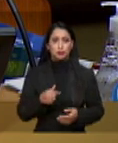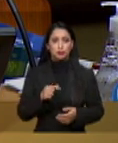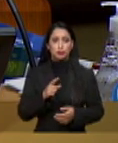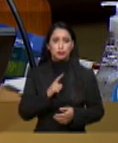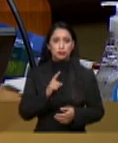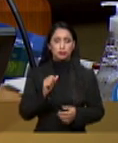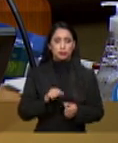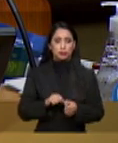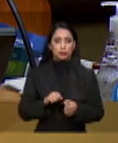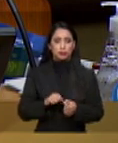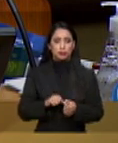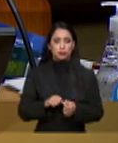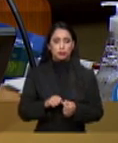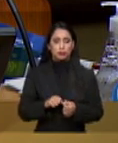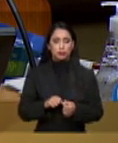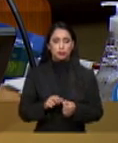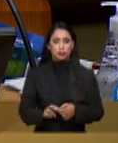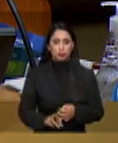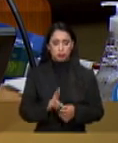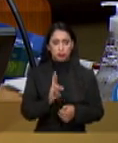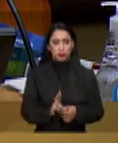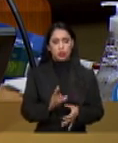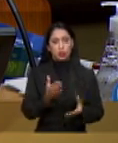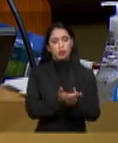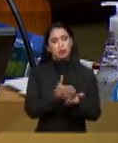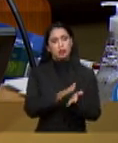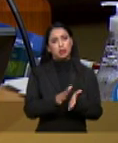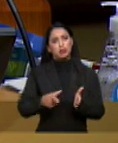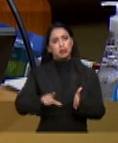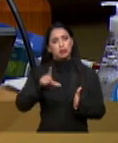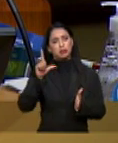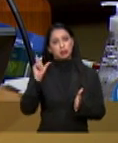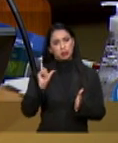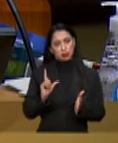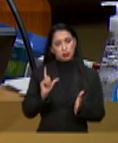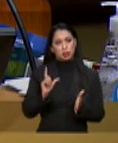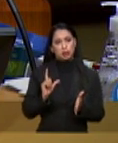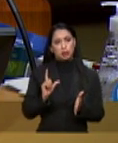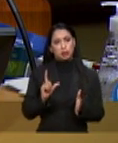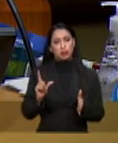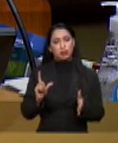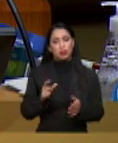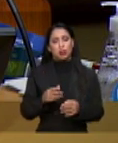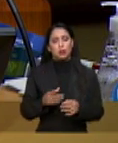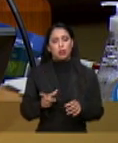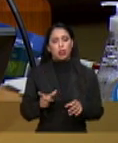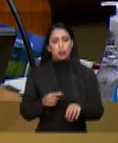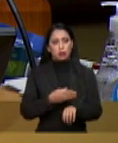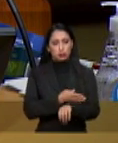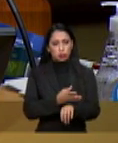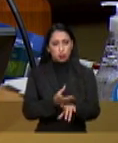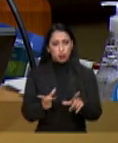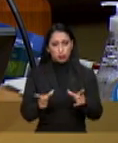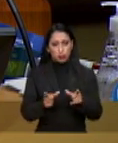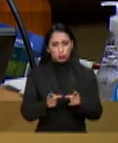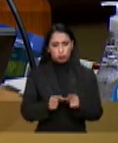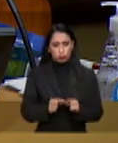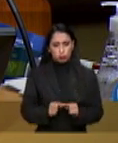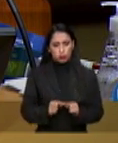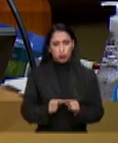referência a julgados desta Corte nesse sentido, os quais, por economia de tempo, Eu farei apenas